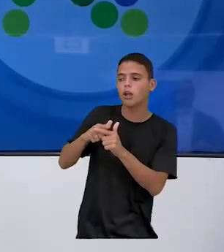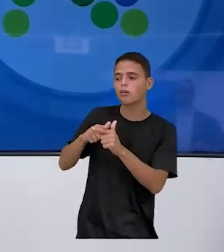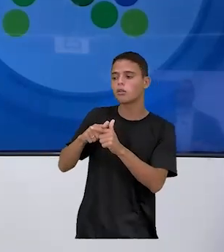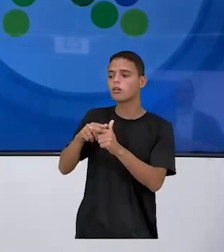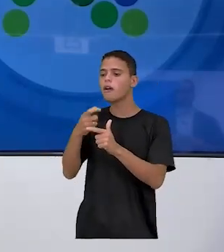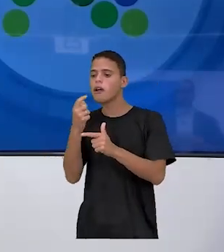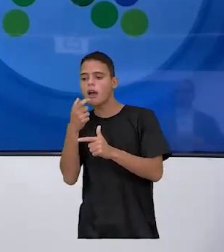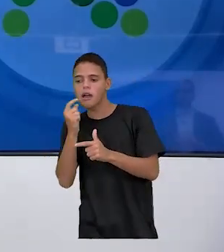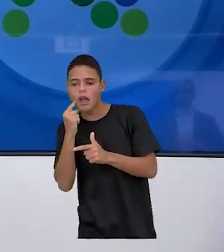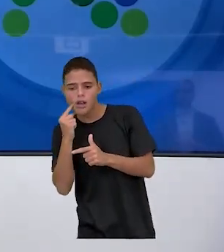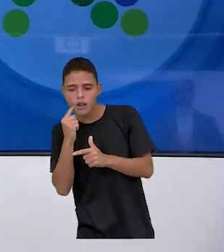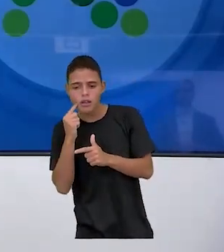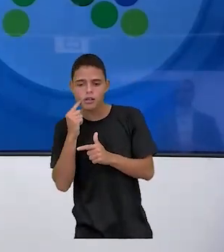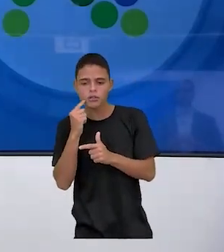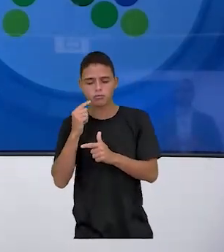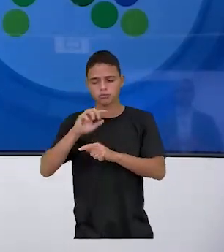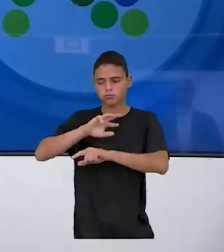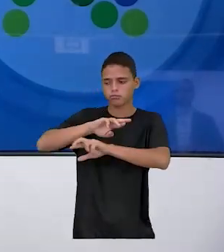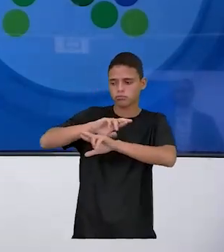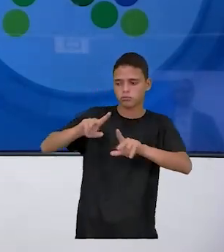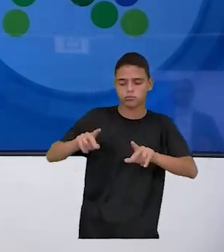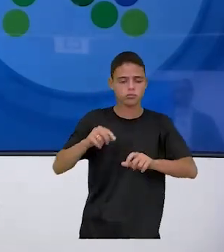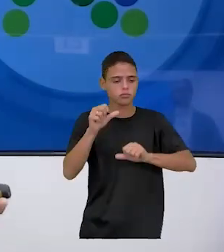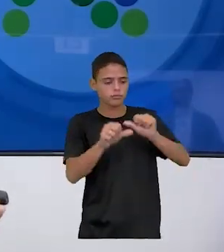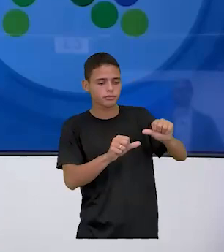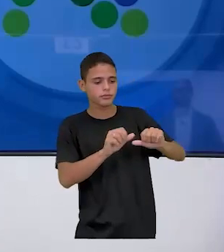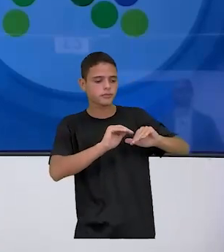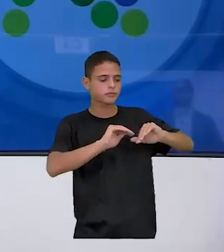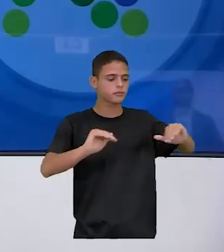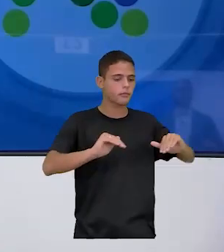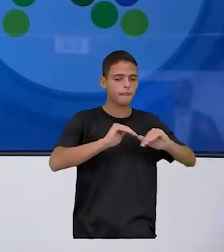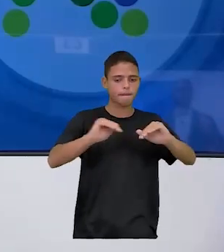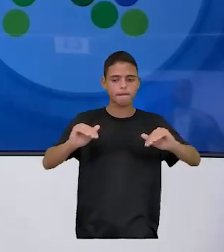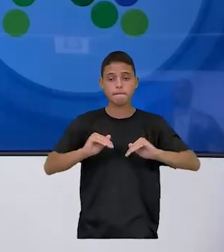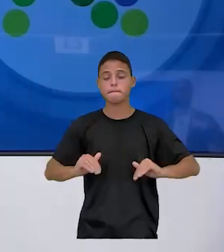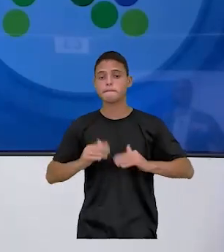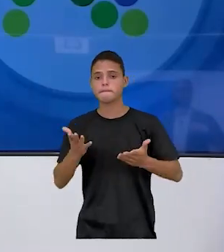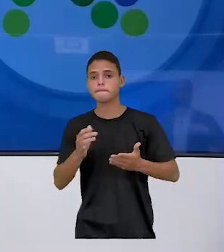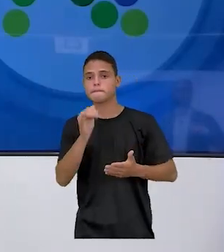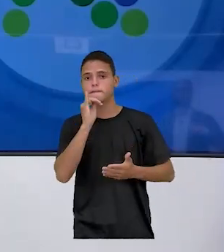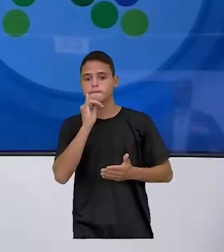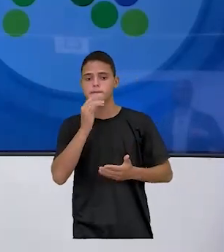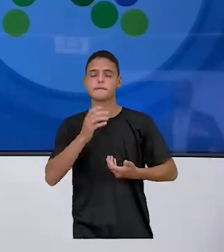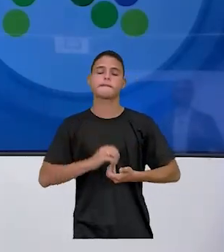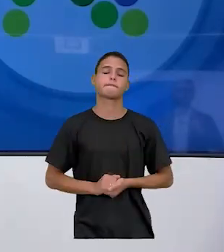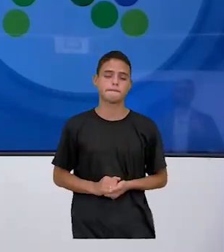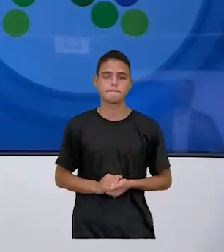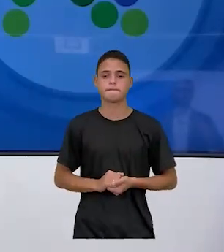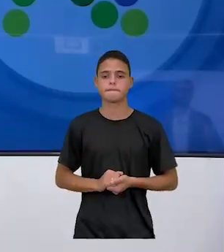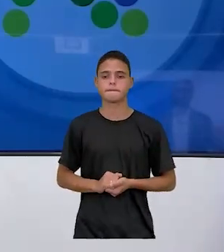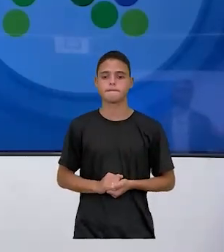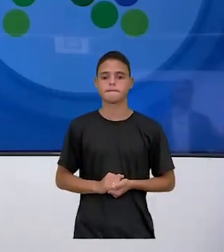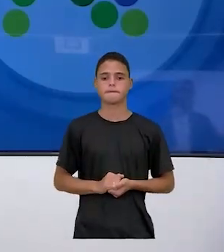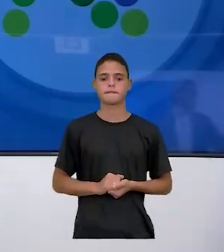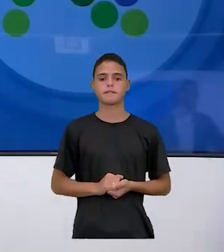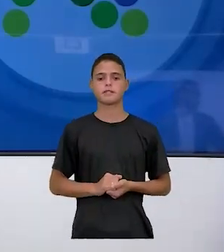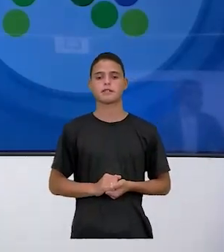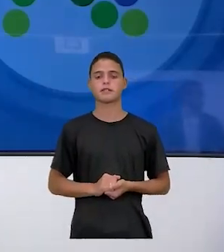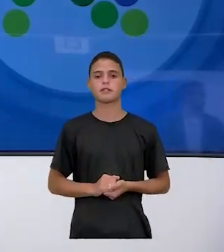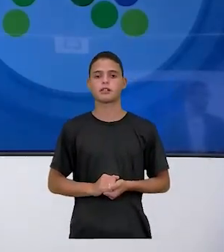Então tinha um poema aí que, nossa, minha terra tem palmeiras onde canta o sabiá. É a visão subjetiva. Aliás, devo falar,